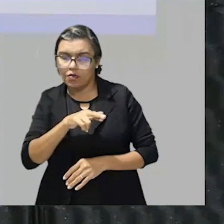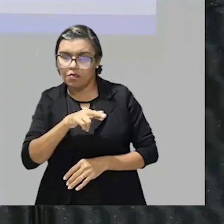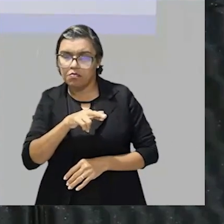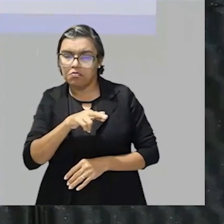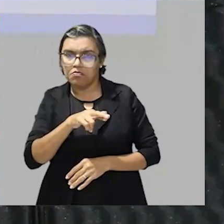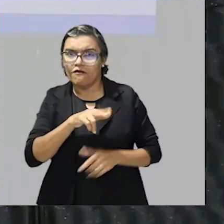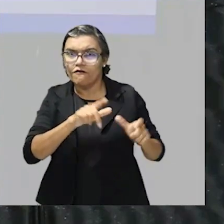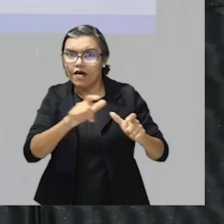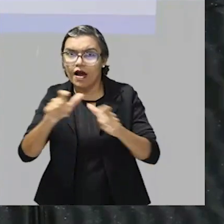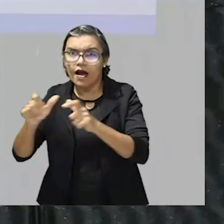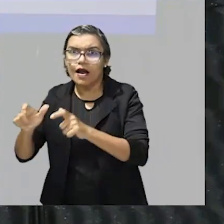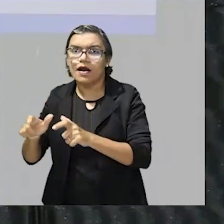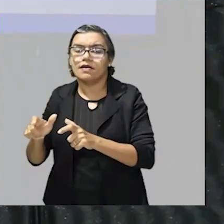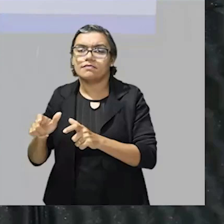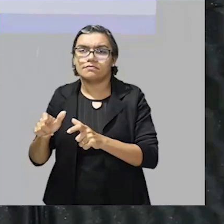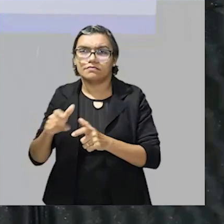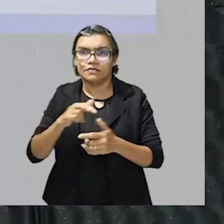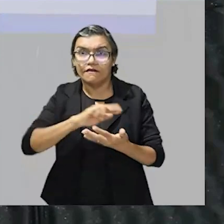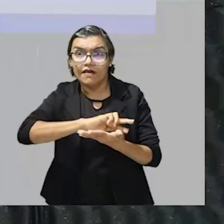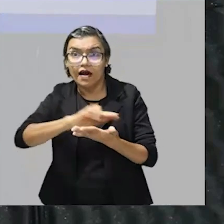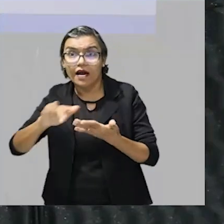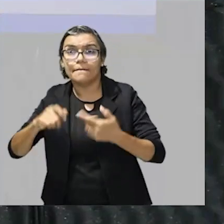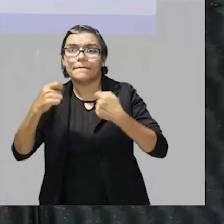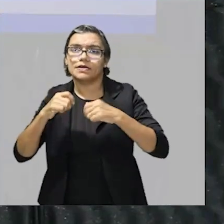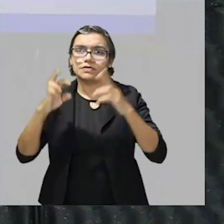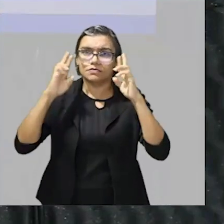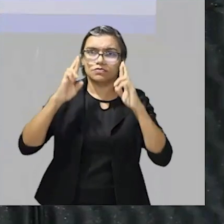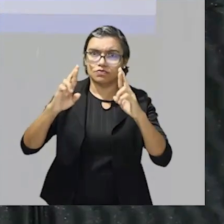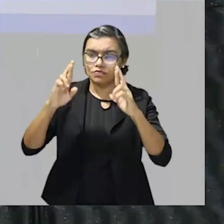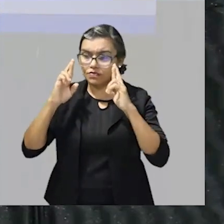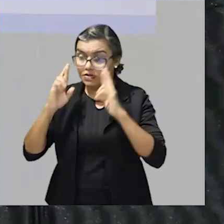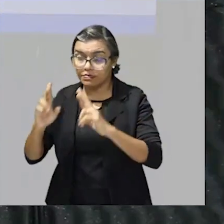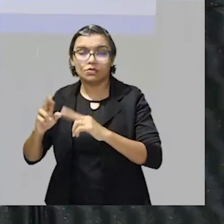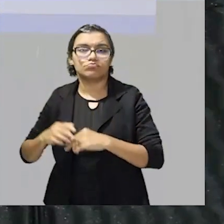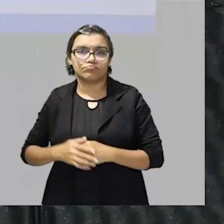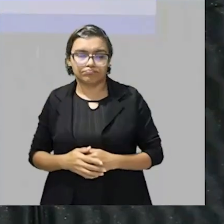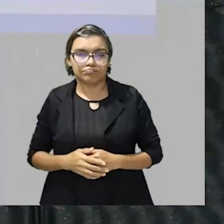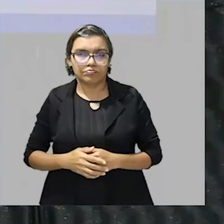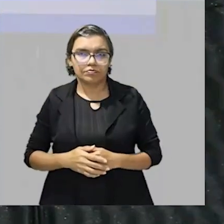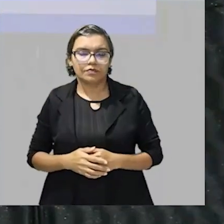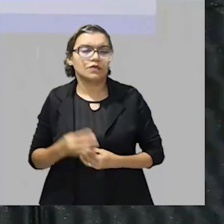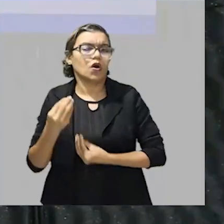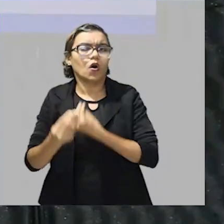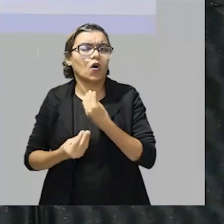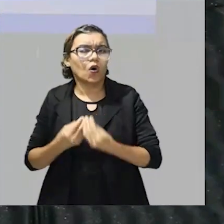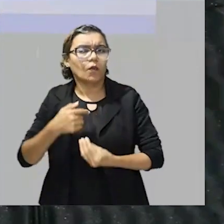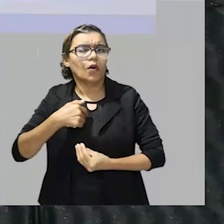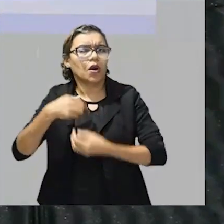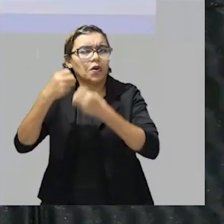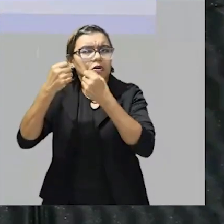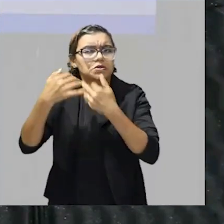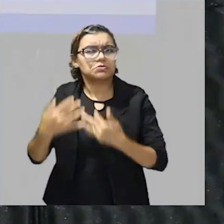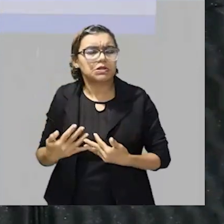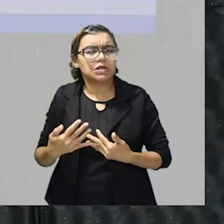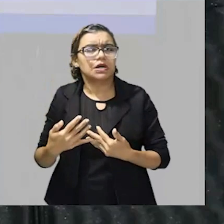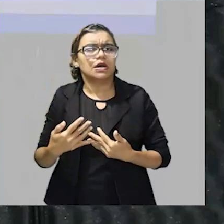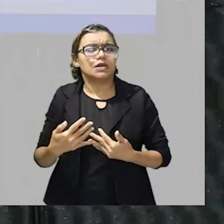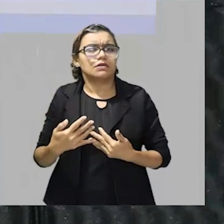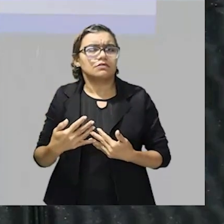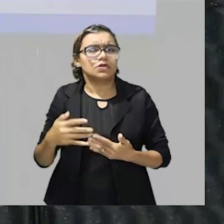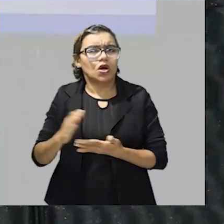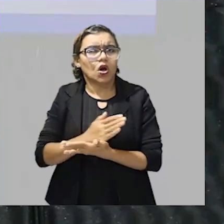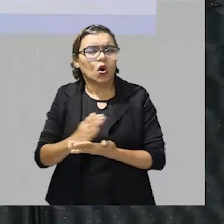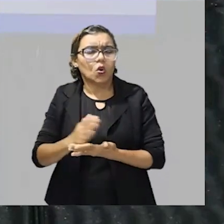texto e contexto eu não posso fazer determinadas afirmações baseadas em pedaços